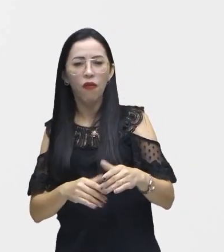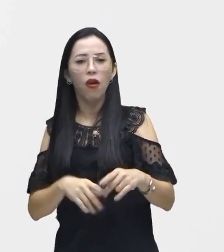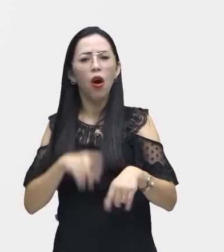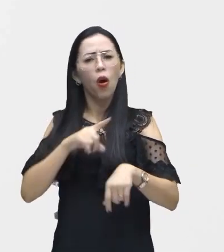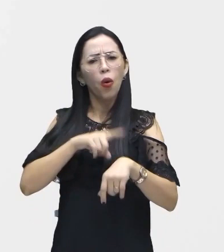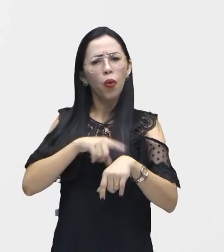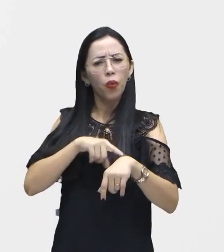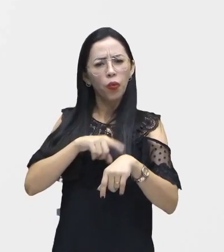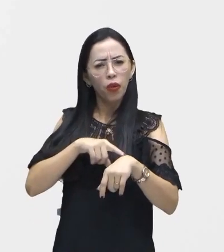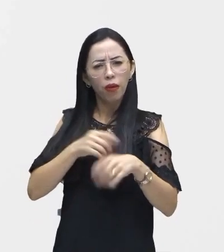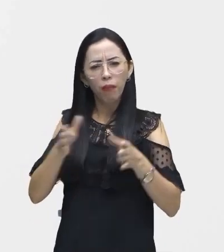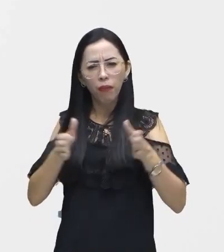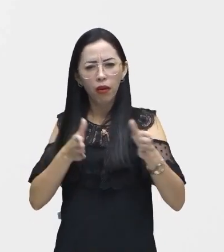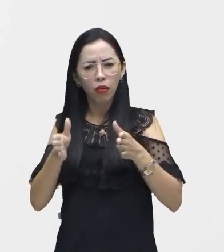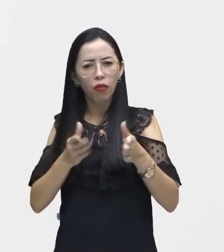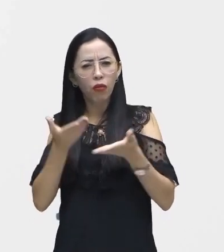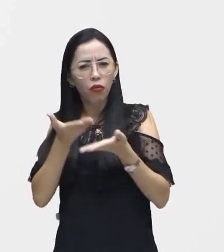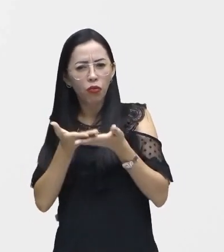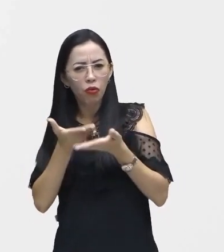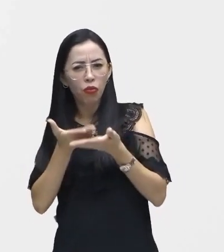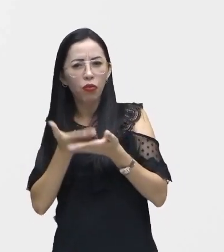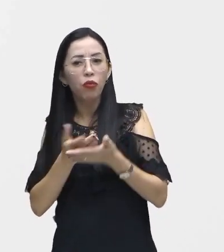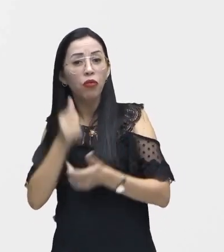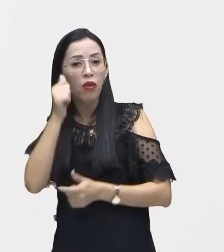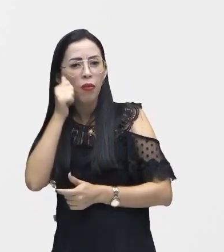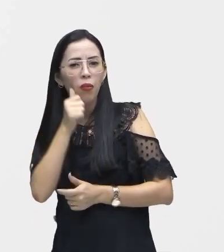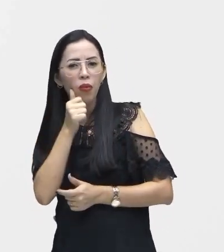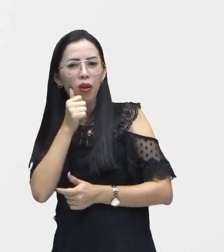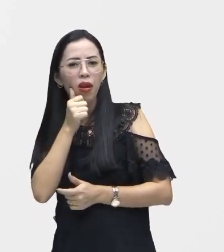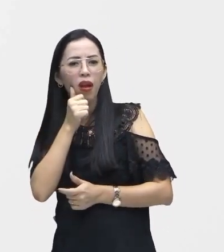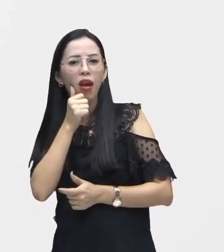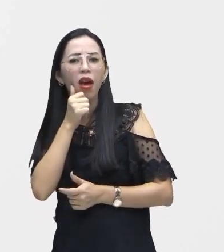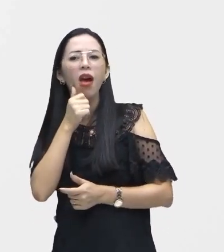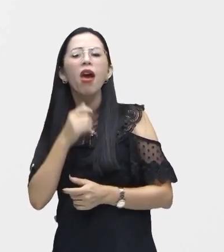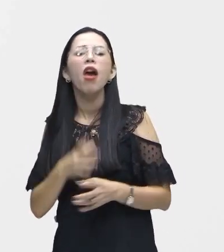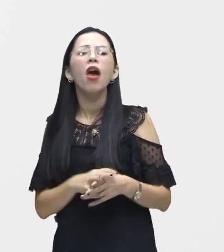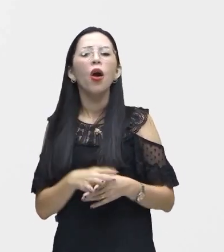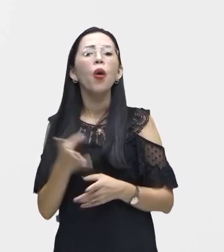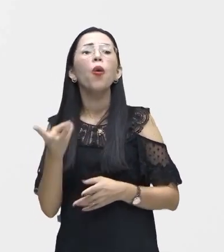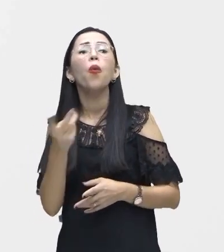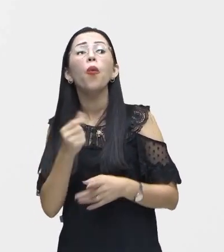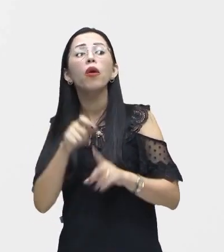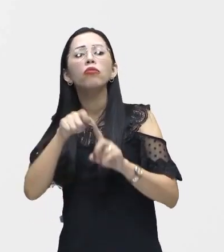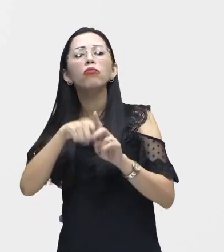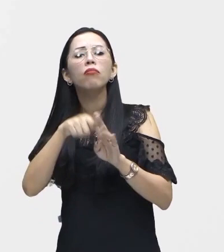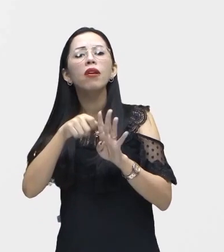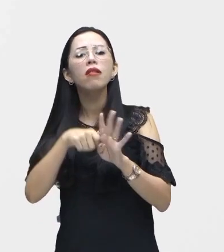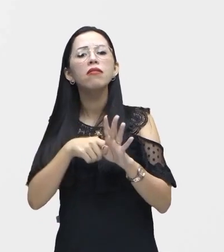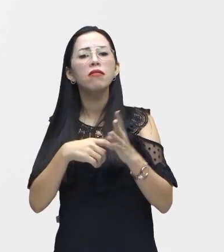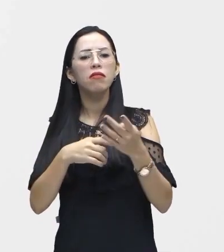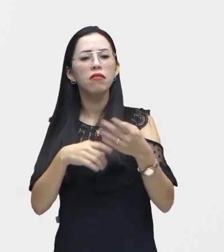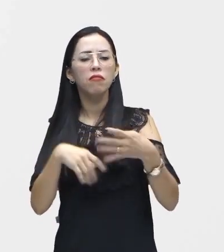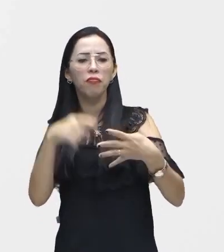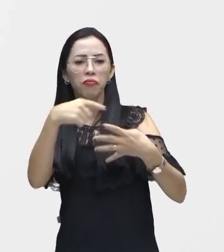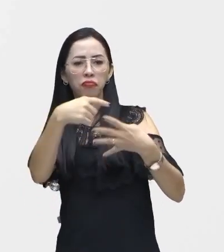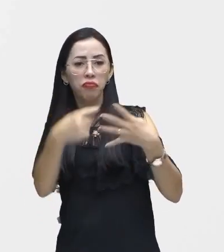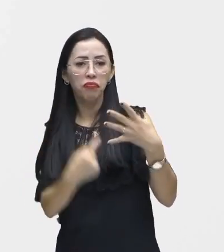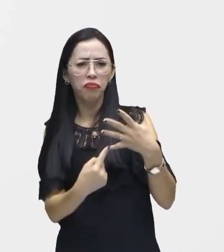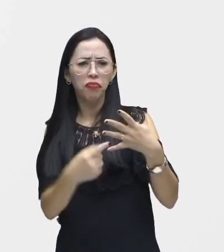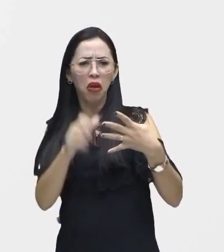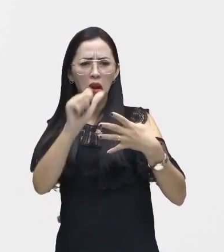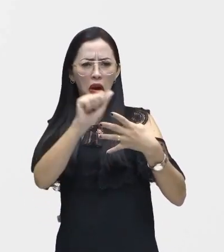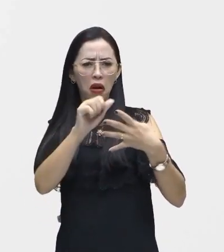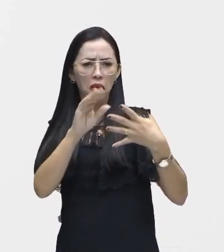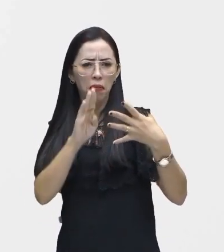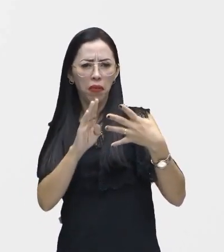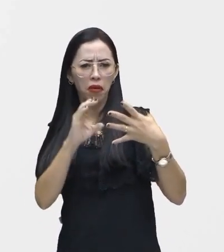de Rita equivale a, letra A, 4 meses, letra B, 6 meses, letra C, 8 meses, ou letra